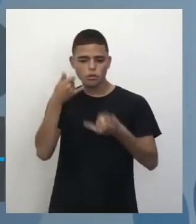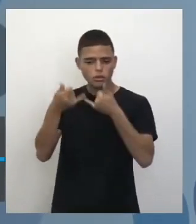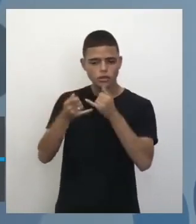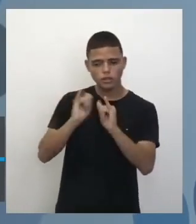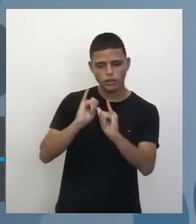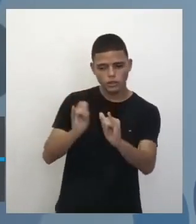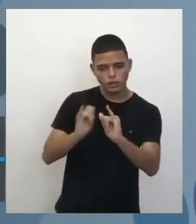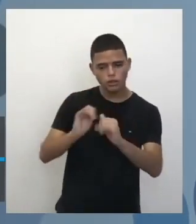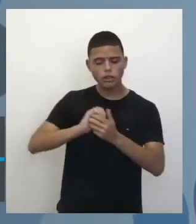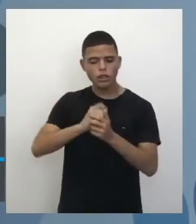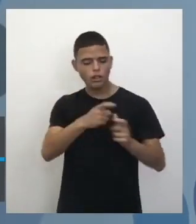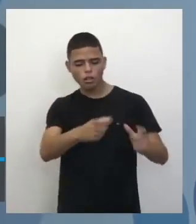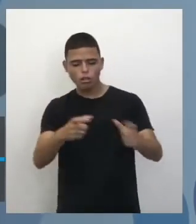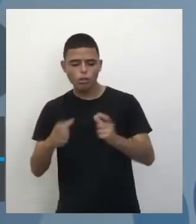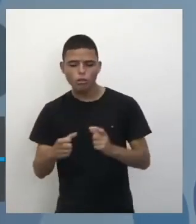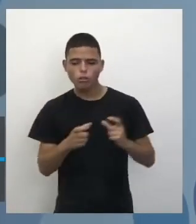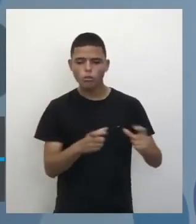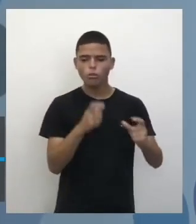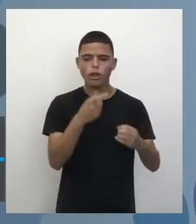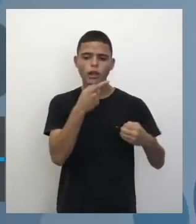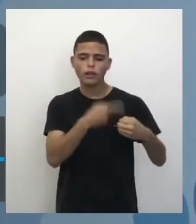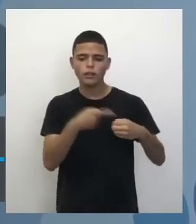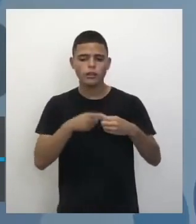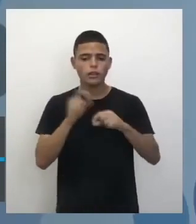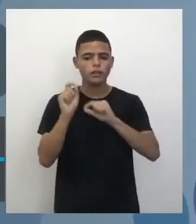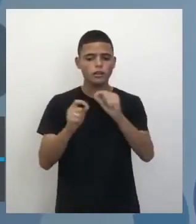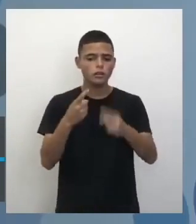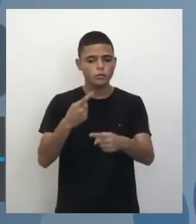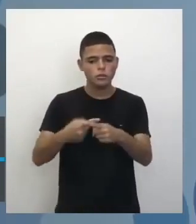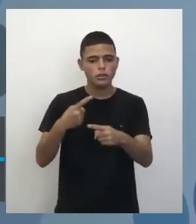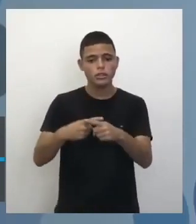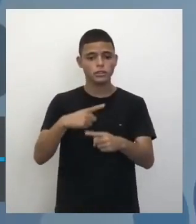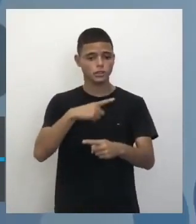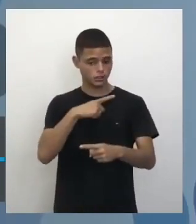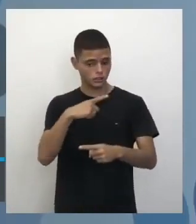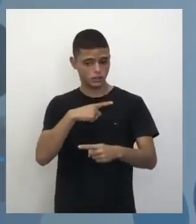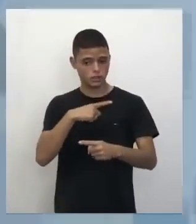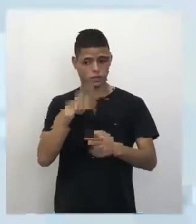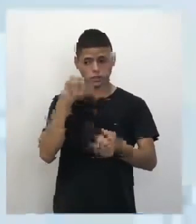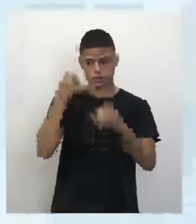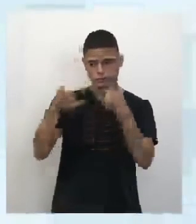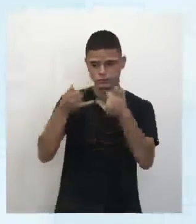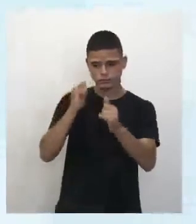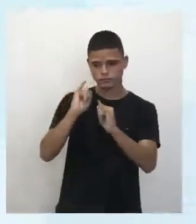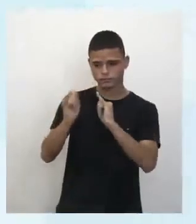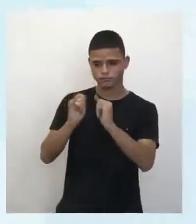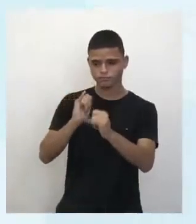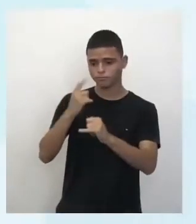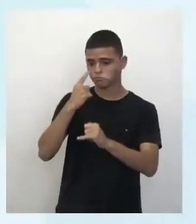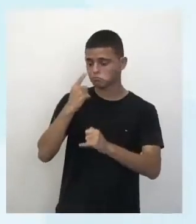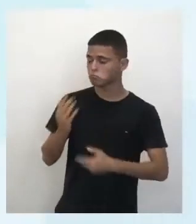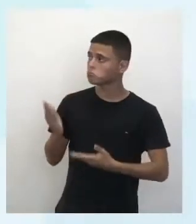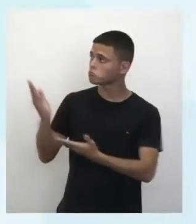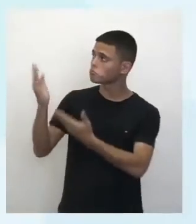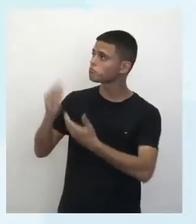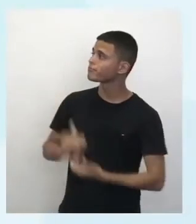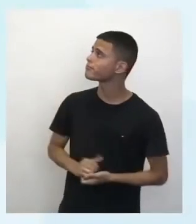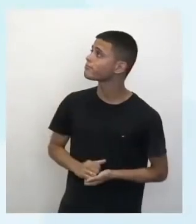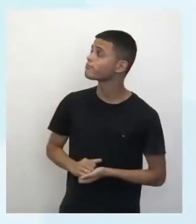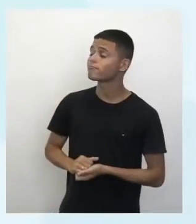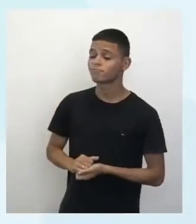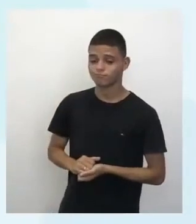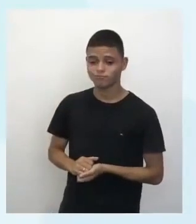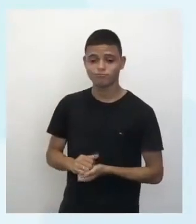Por que estamos falando de lugares? Porque temos essa notícia que está na tela agora.